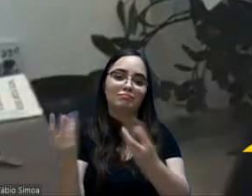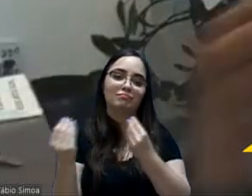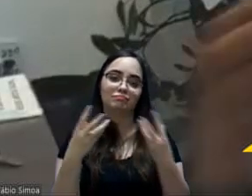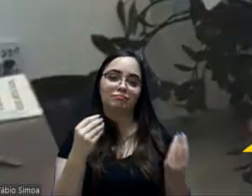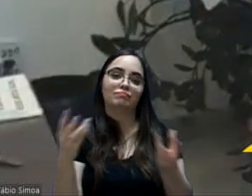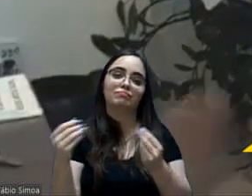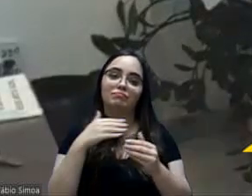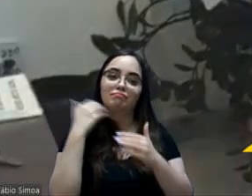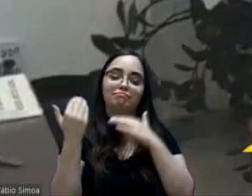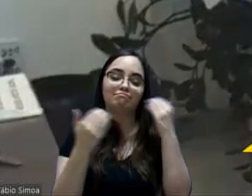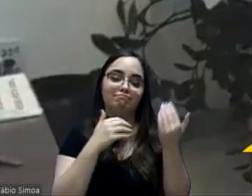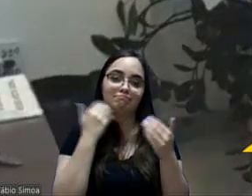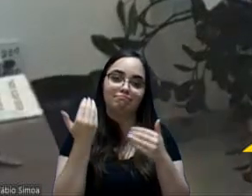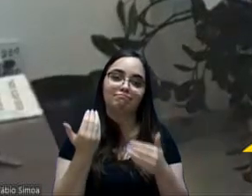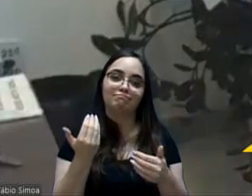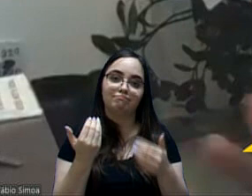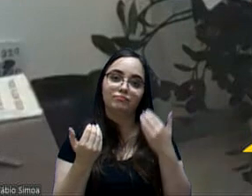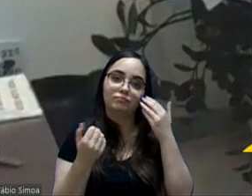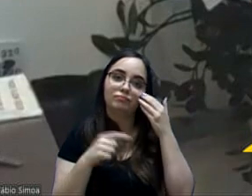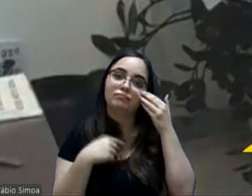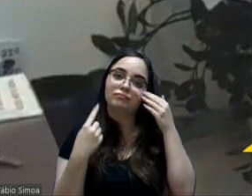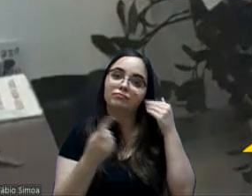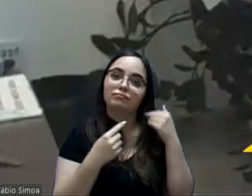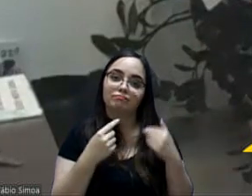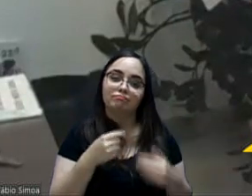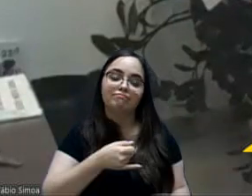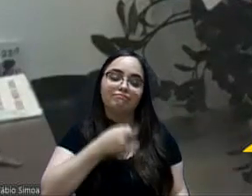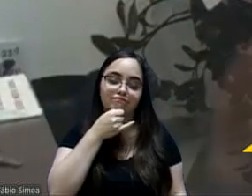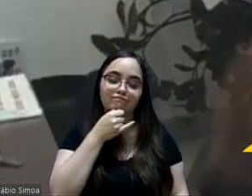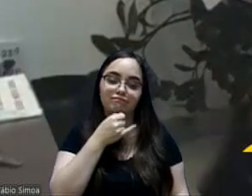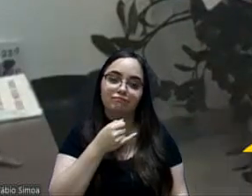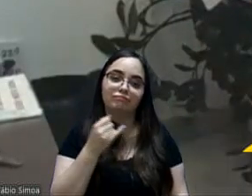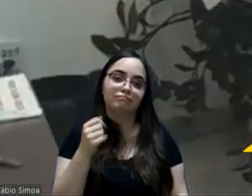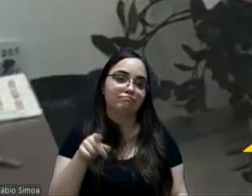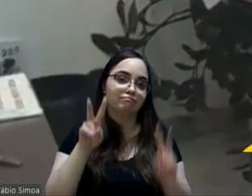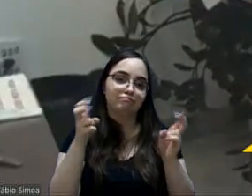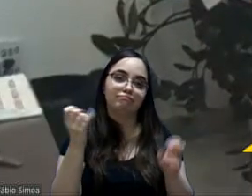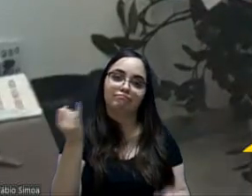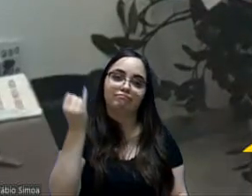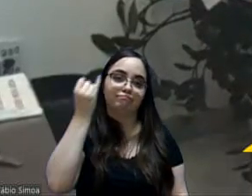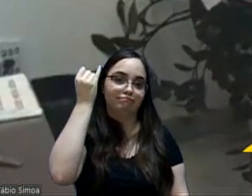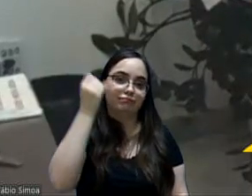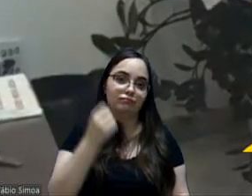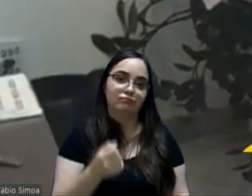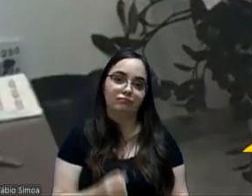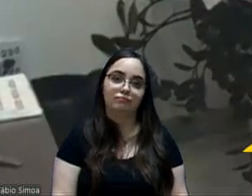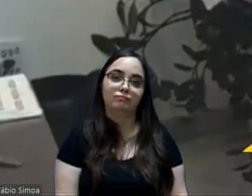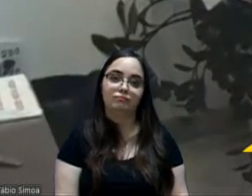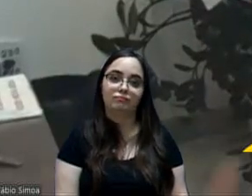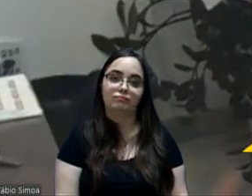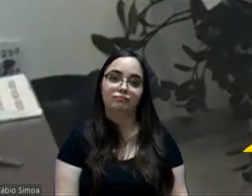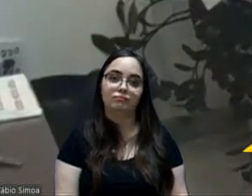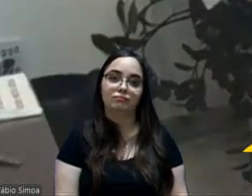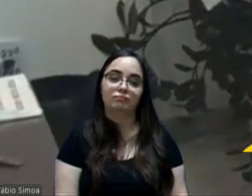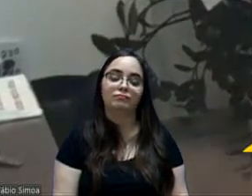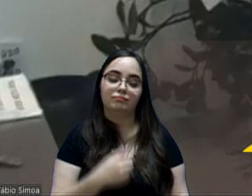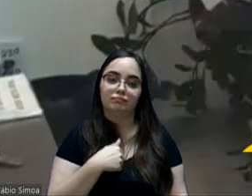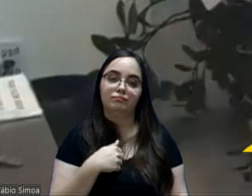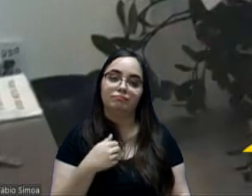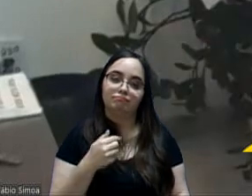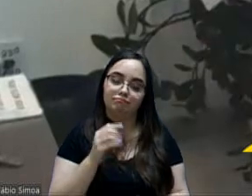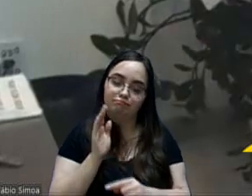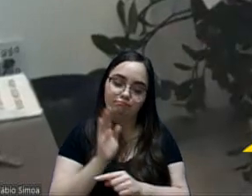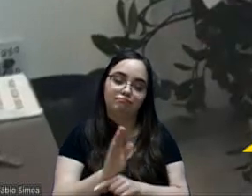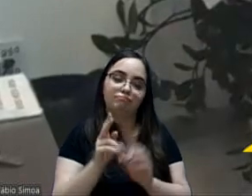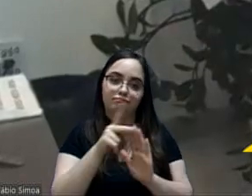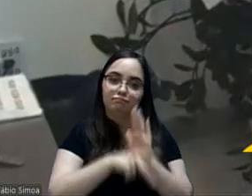que vão perdendo suas vidas, e a gente está aqui, né, debatendo uma questão importantíssima aí para a saúde pública de Sorocaba. Eu sou a favor dos